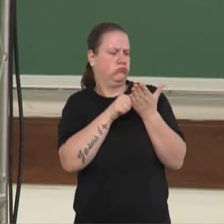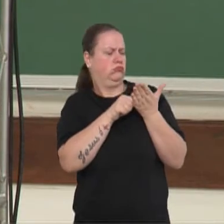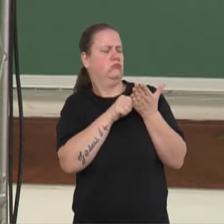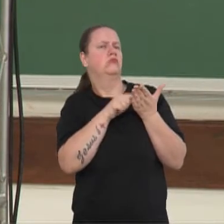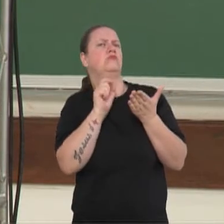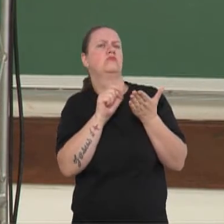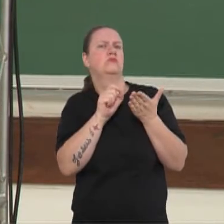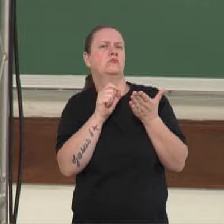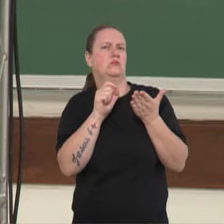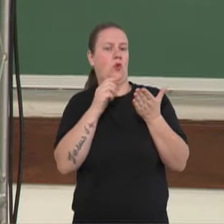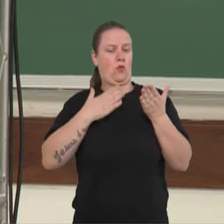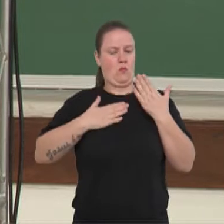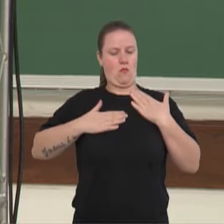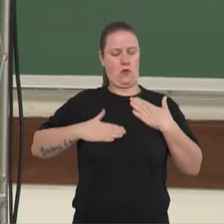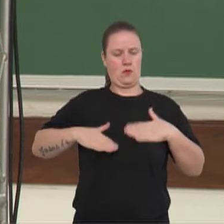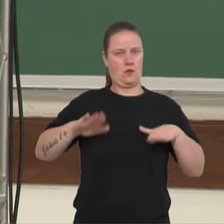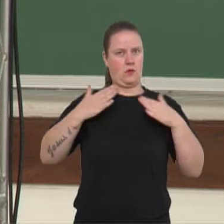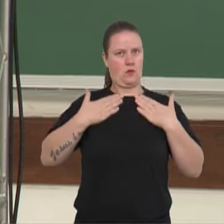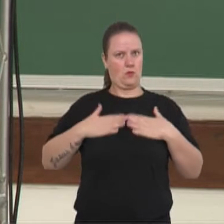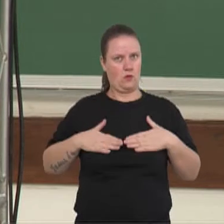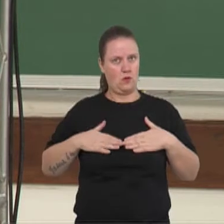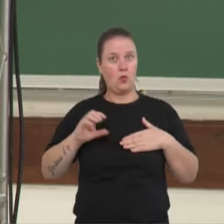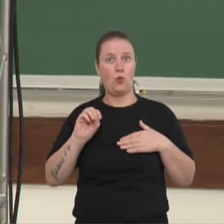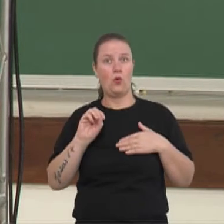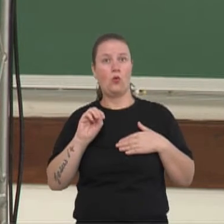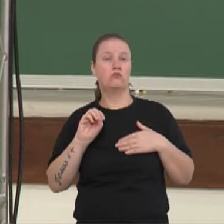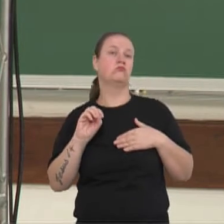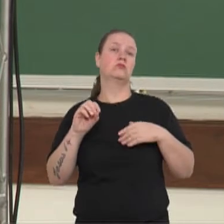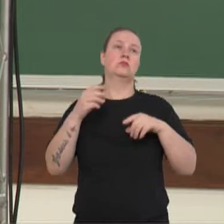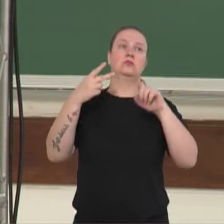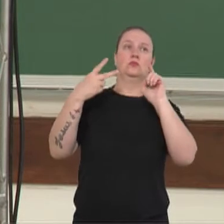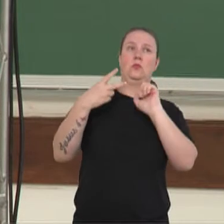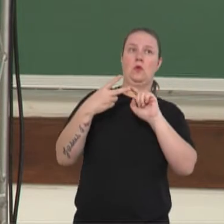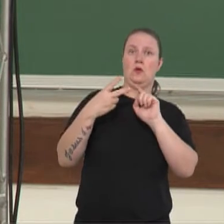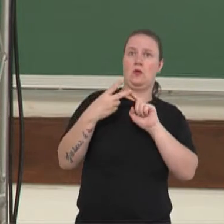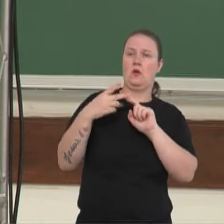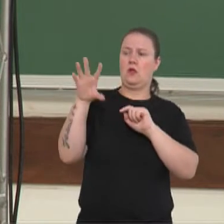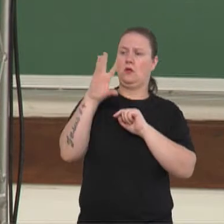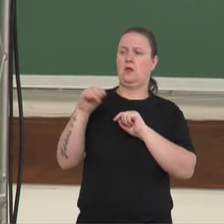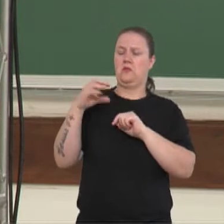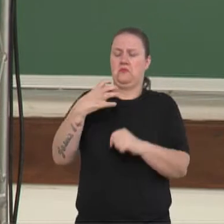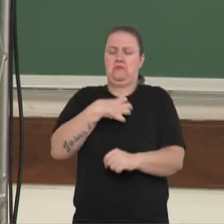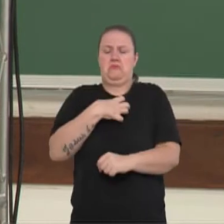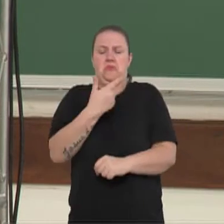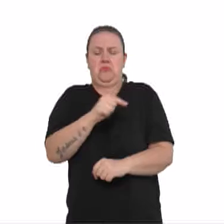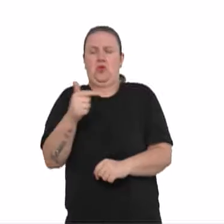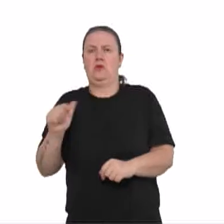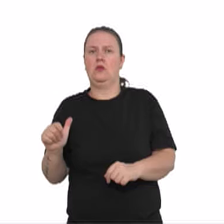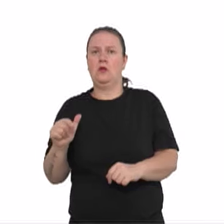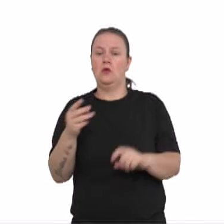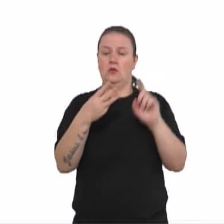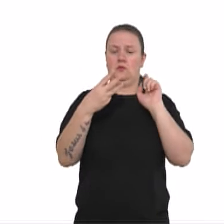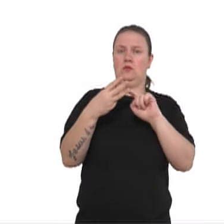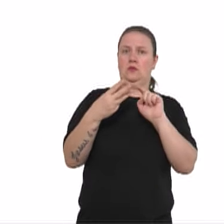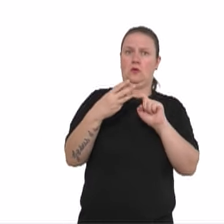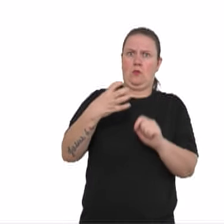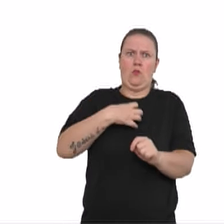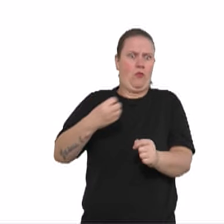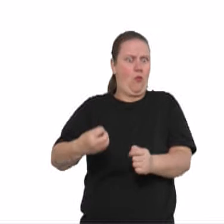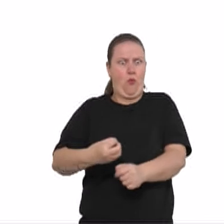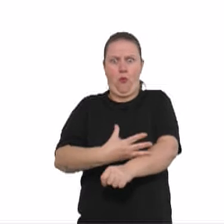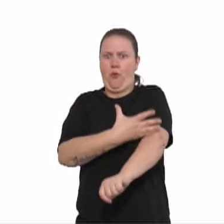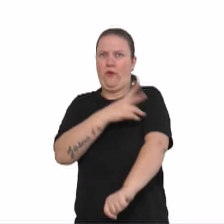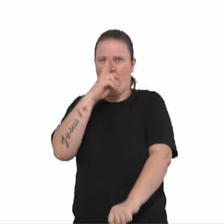Em momento de tranquilidade? Em momento de narrações sem emoção? No momento de extrema emoção ou no momento da vinheta?